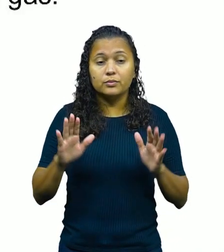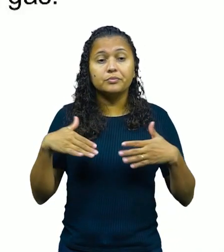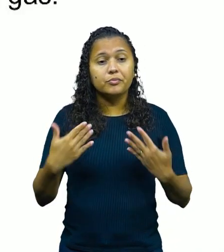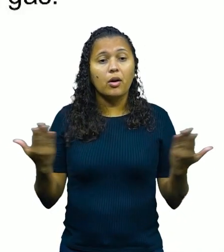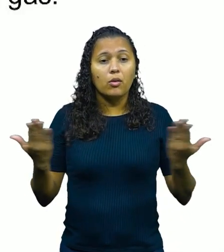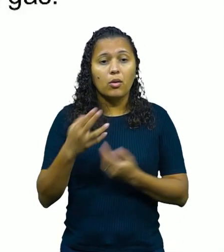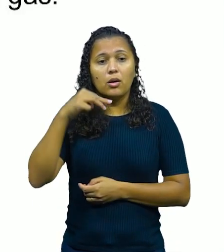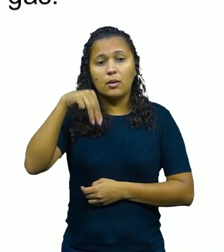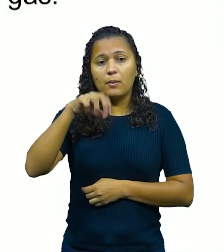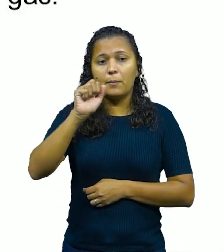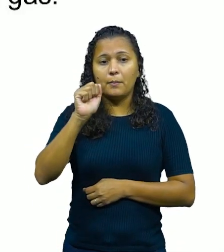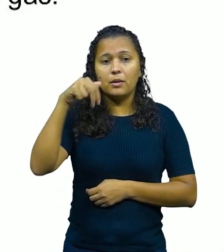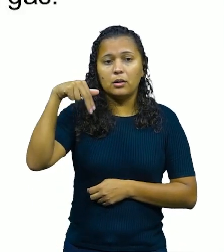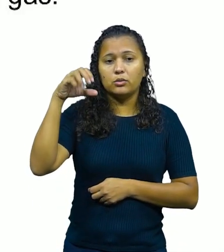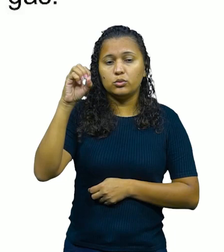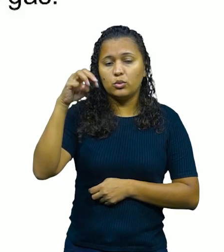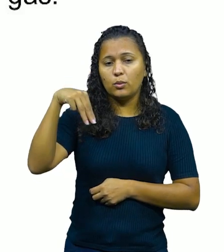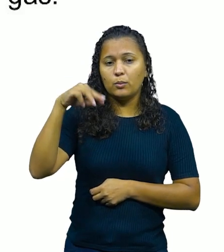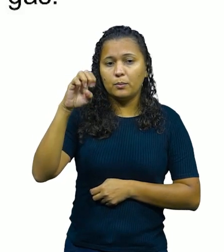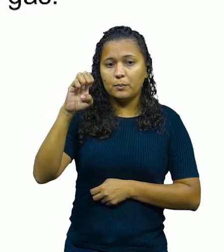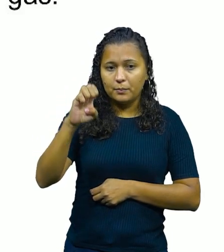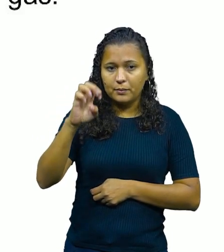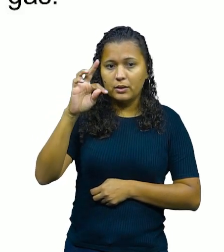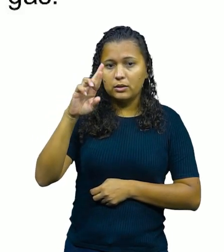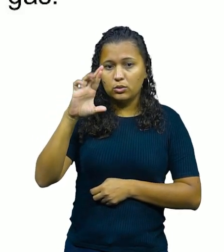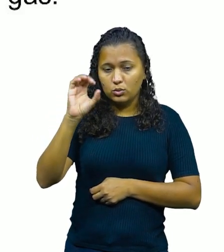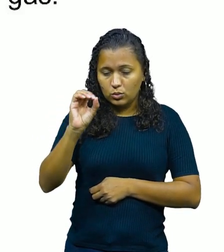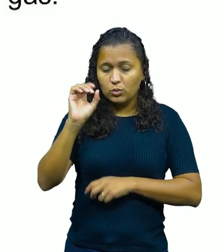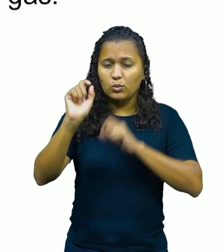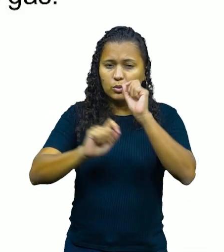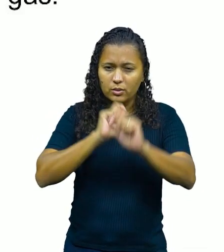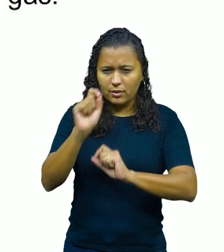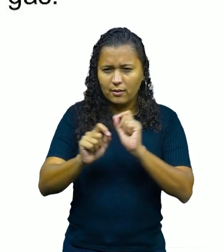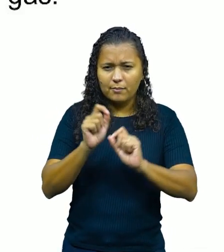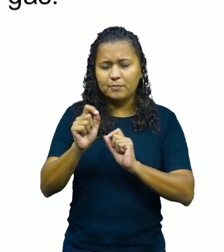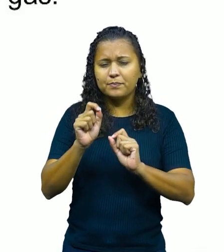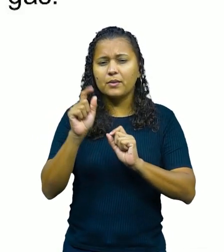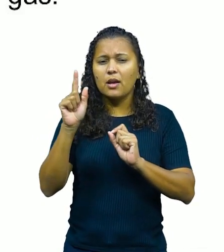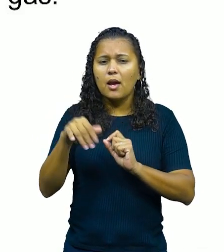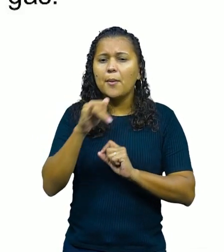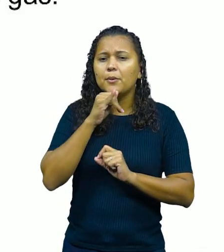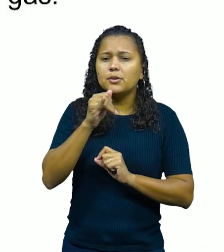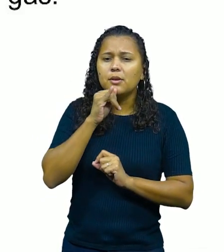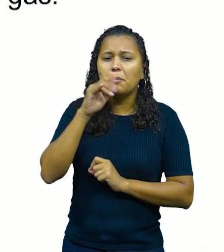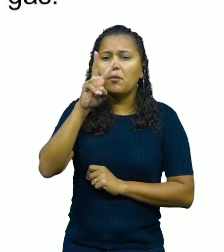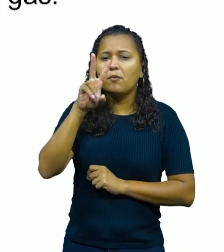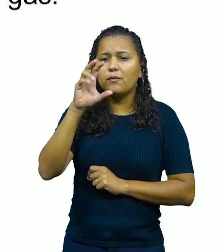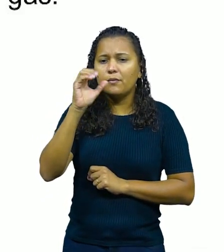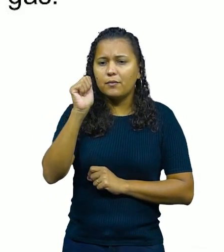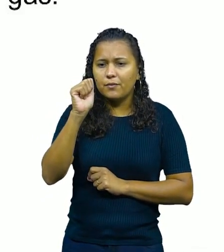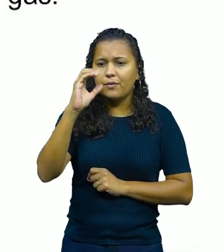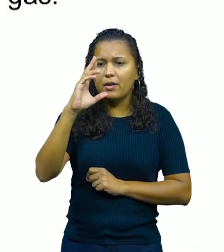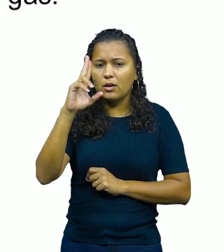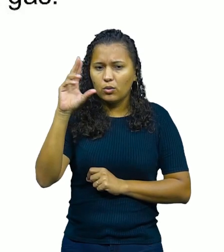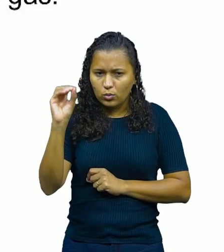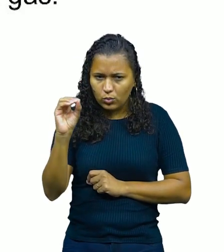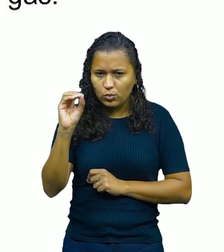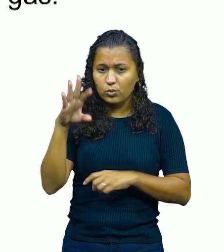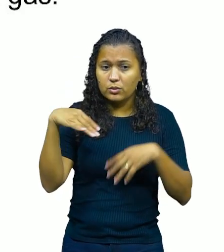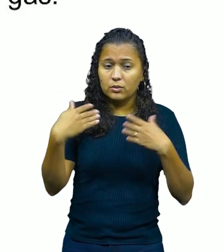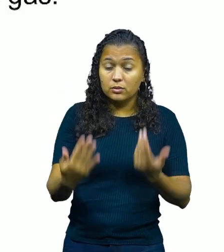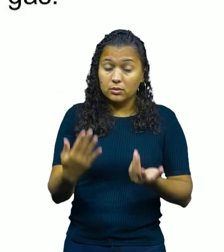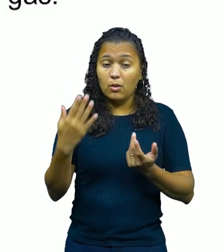MC-Leud é usado para medir baixas pressões absolutas, isto é, alto vácuo. O